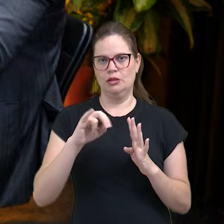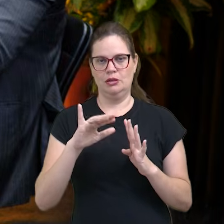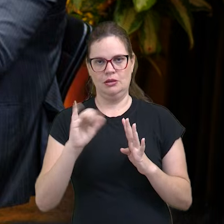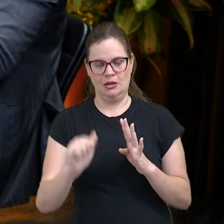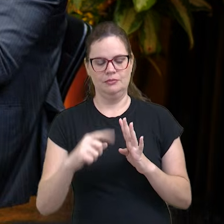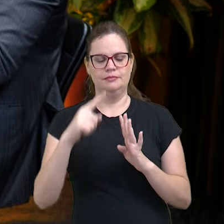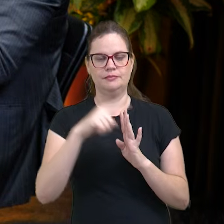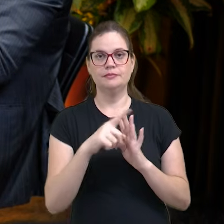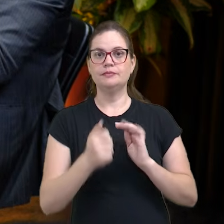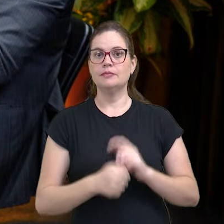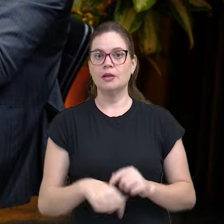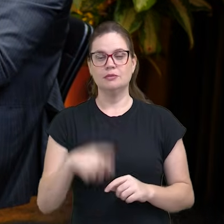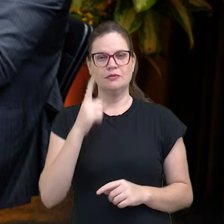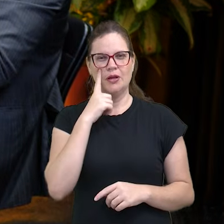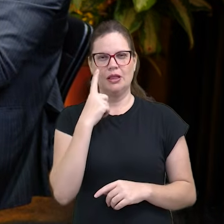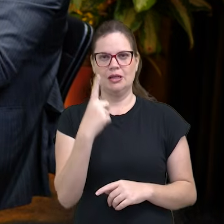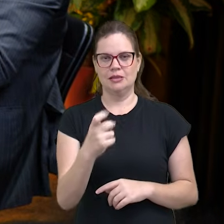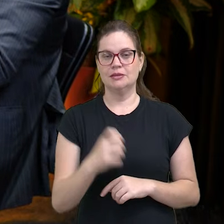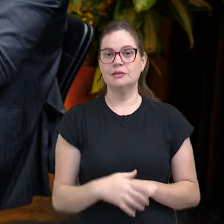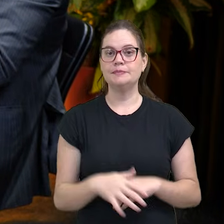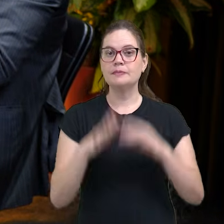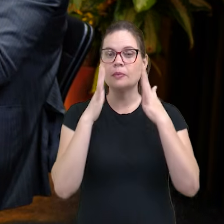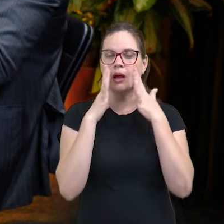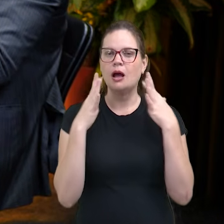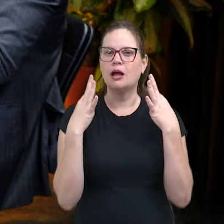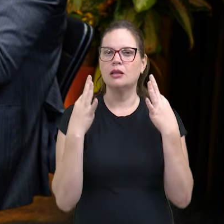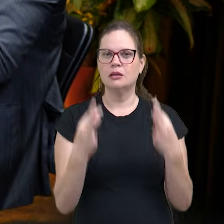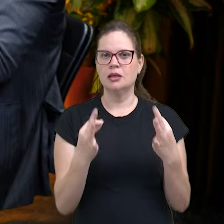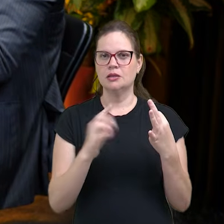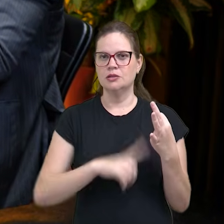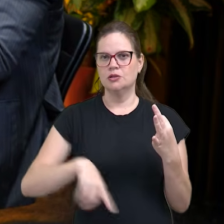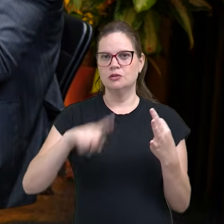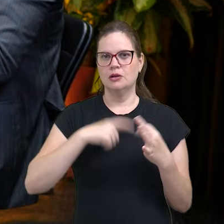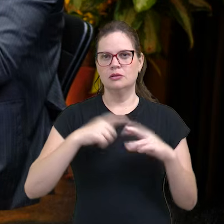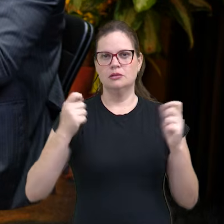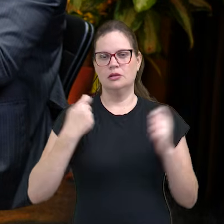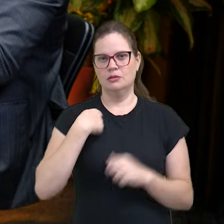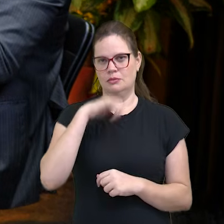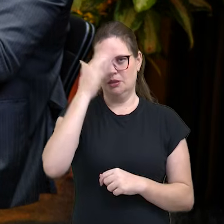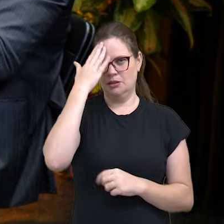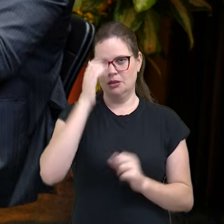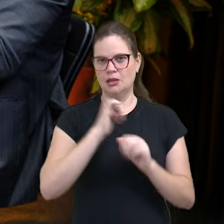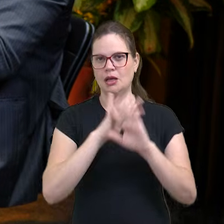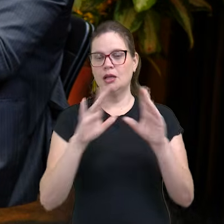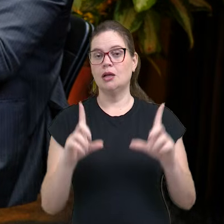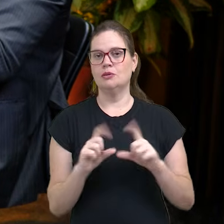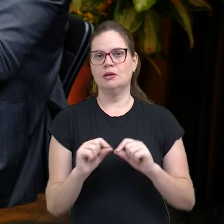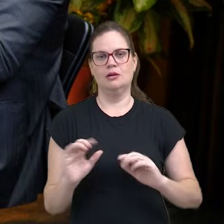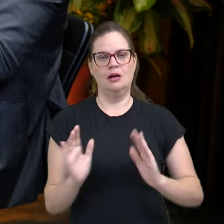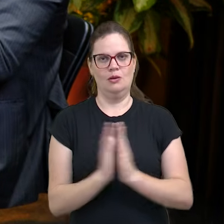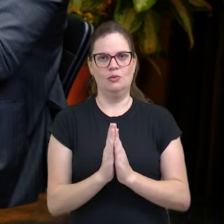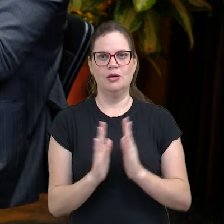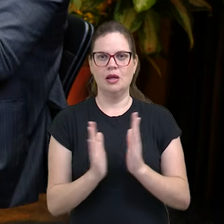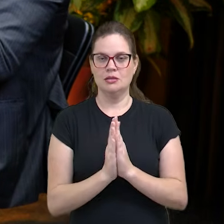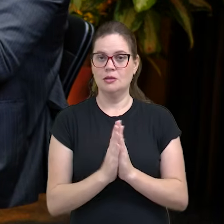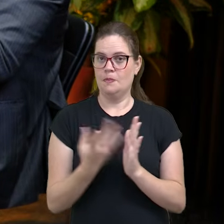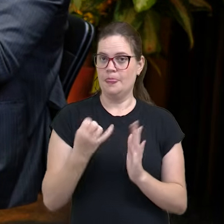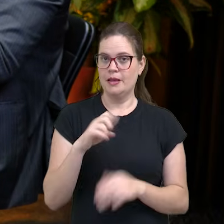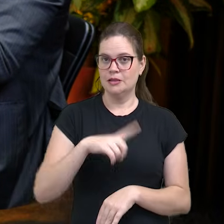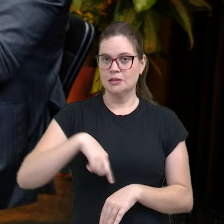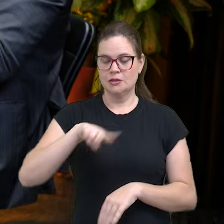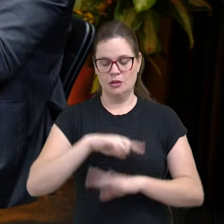essa participação. Interessante que a atenção nos faz entender que